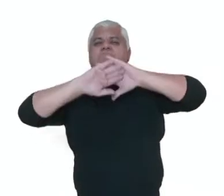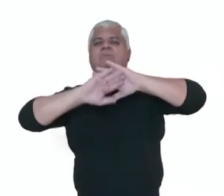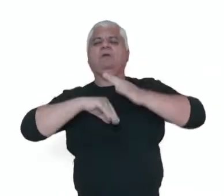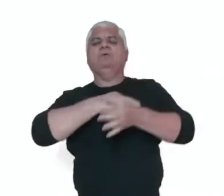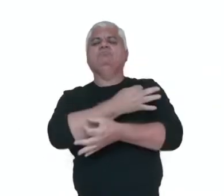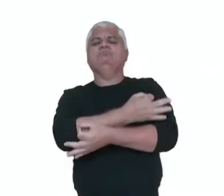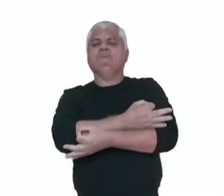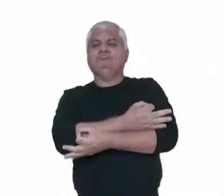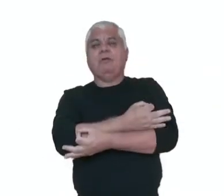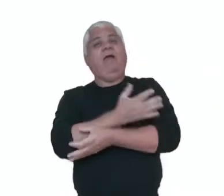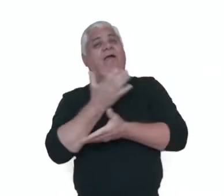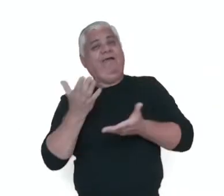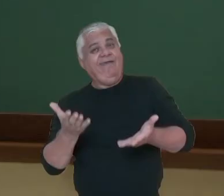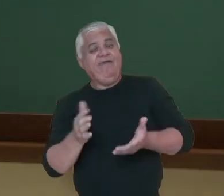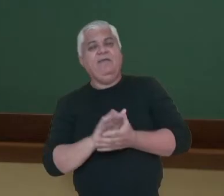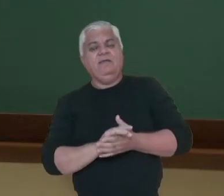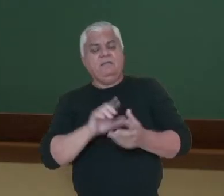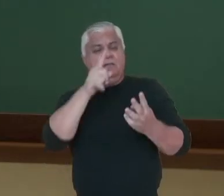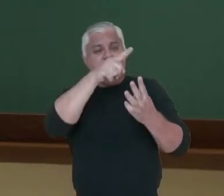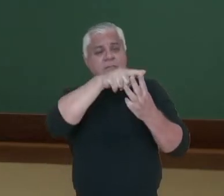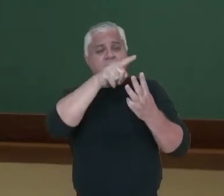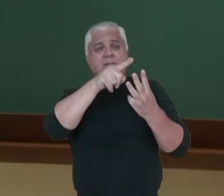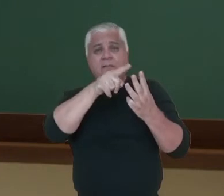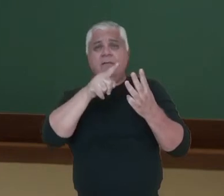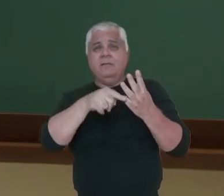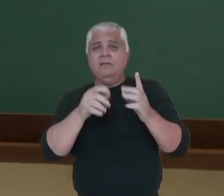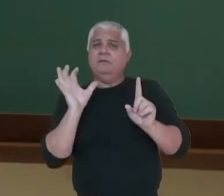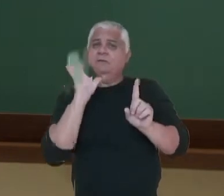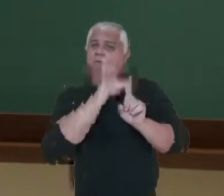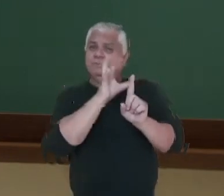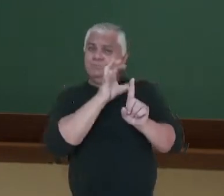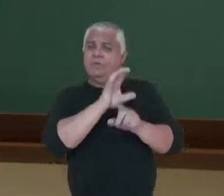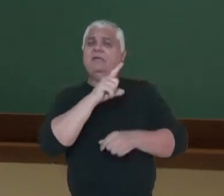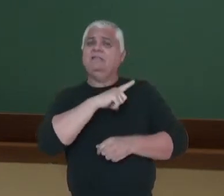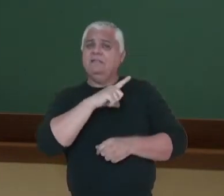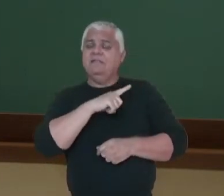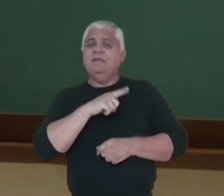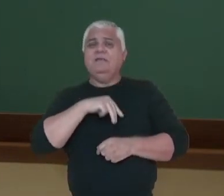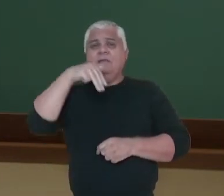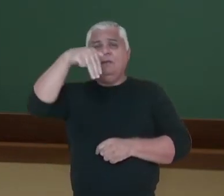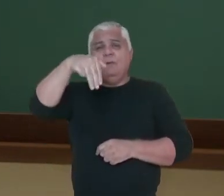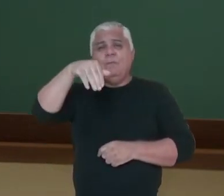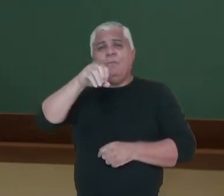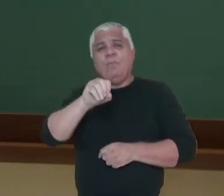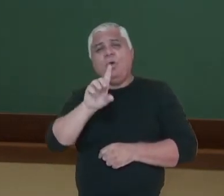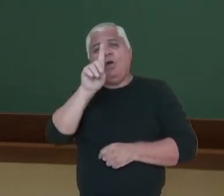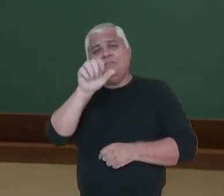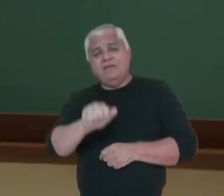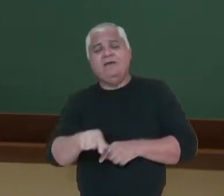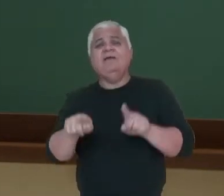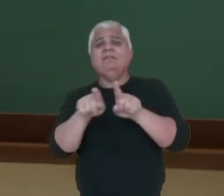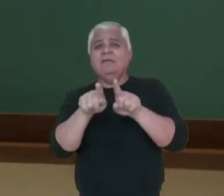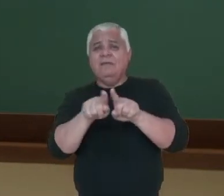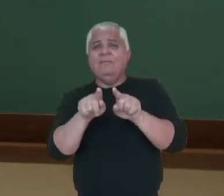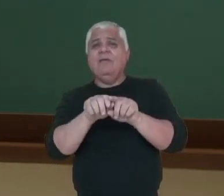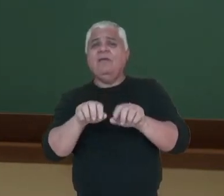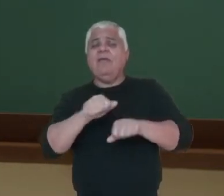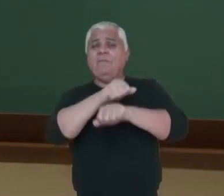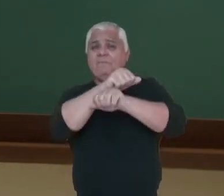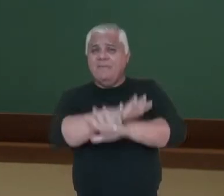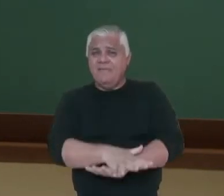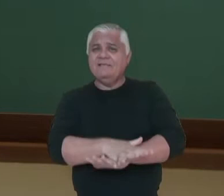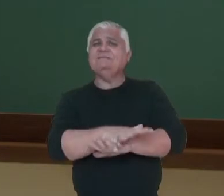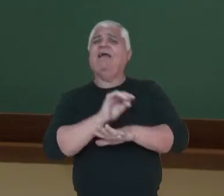Então, assim, a ginástica sofre essa influência do modismo e da mídia. A mídia que muitas